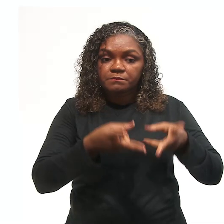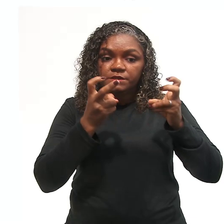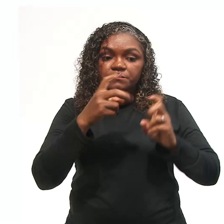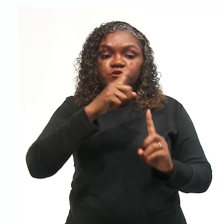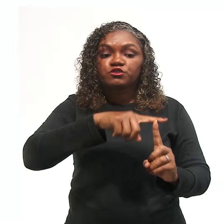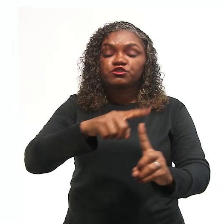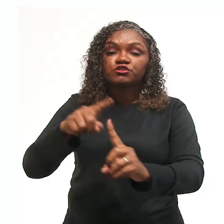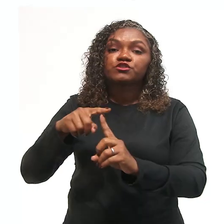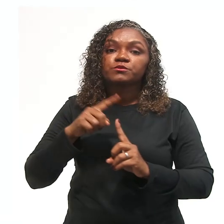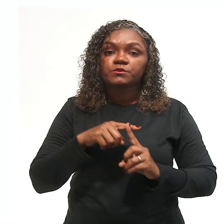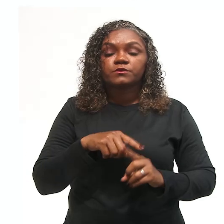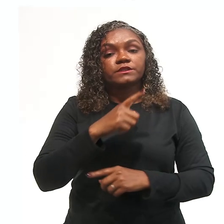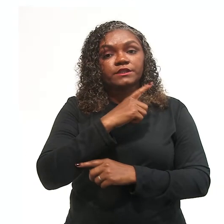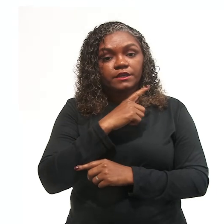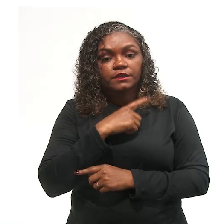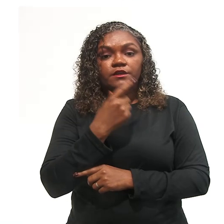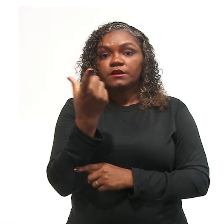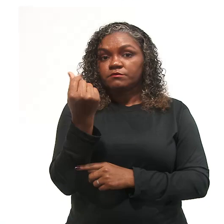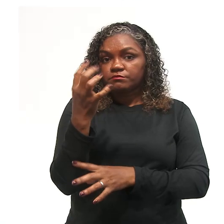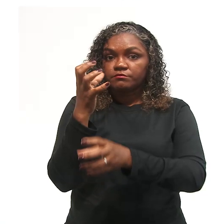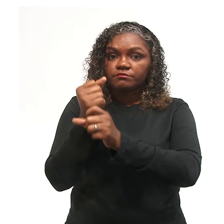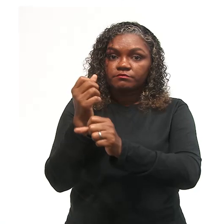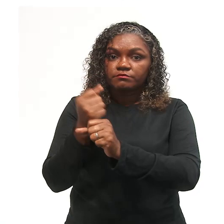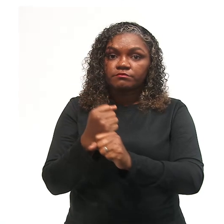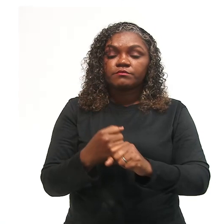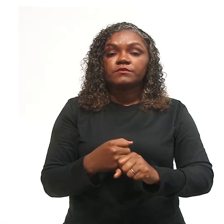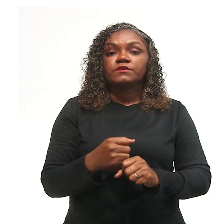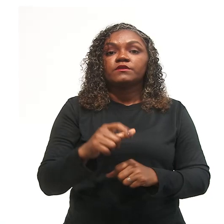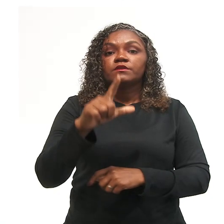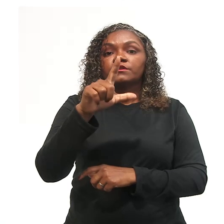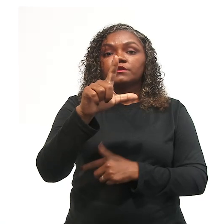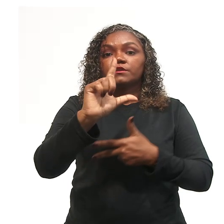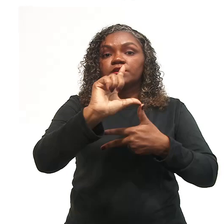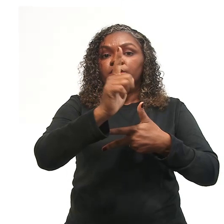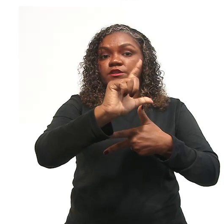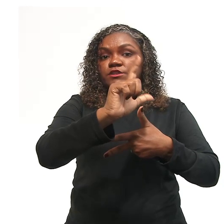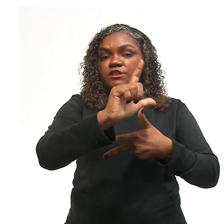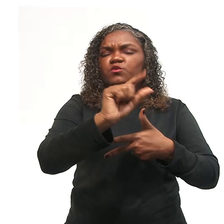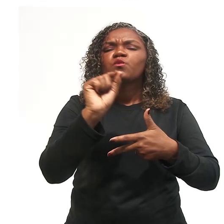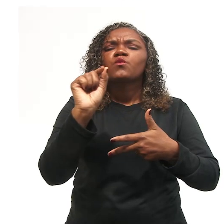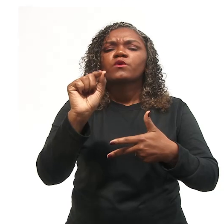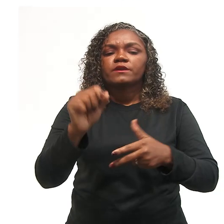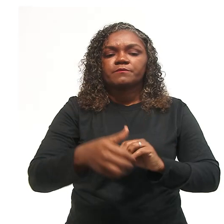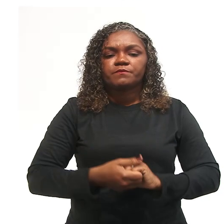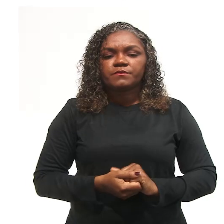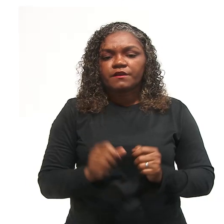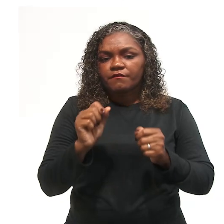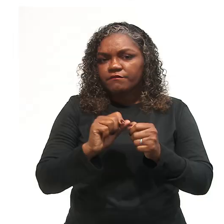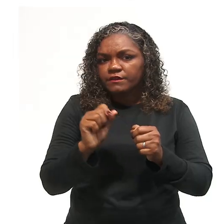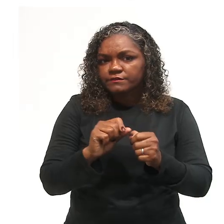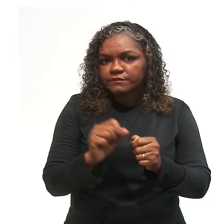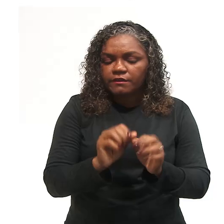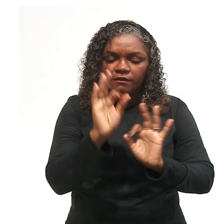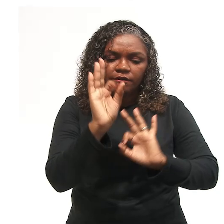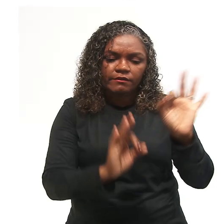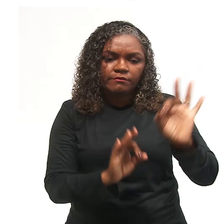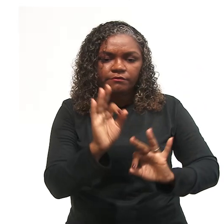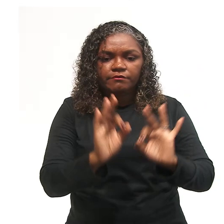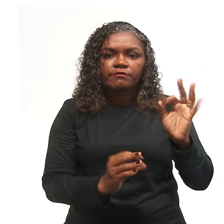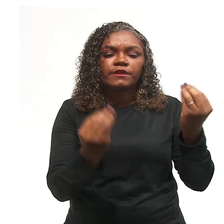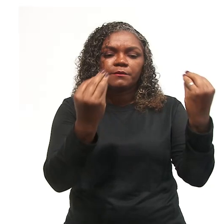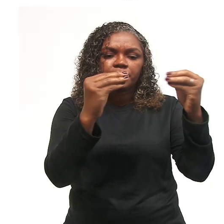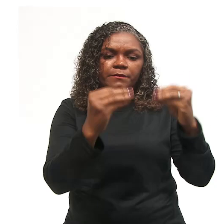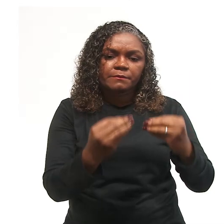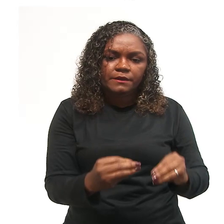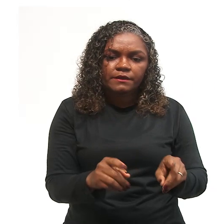é identificar os tipos de orçamento. O primeiro seria o orçamento legislativo. O que é esse orçamento, né? A elaboração, a votação e